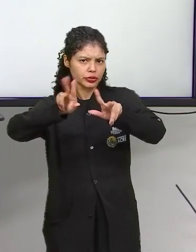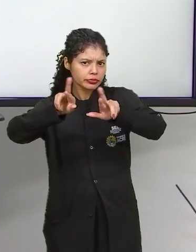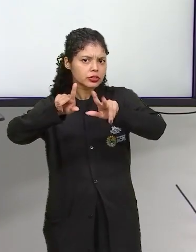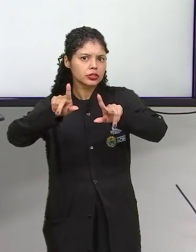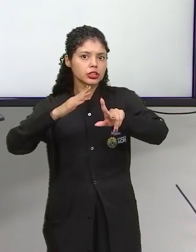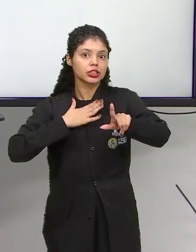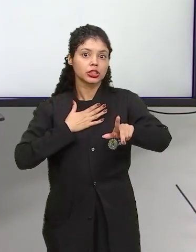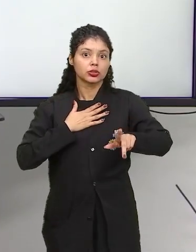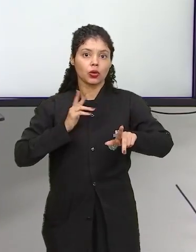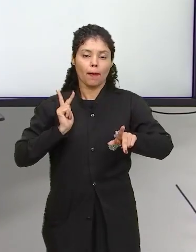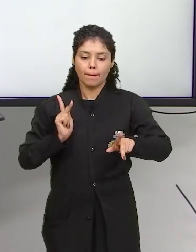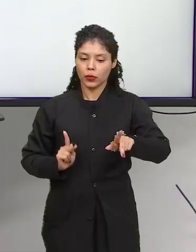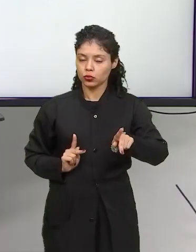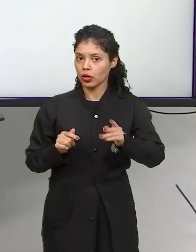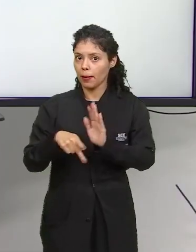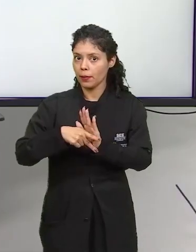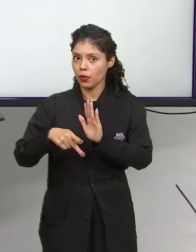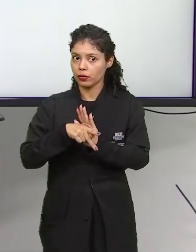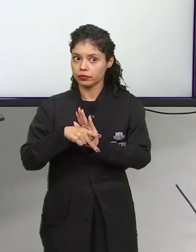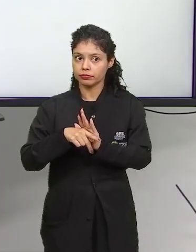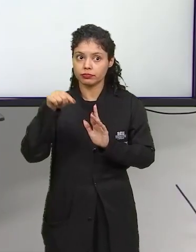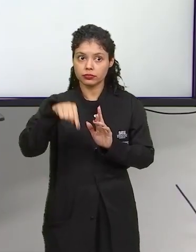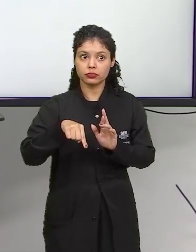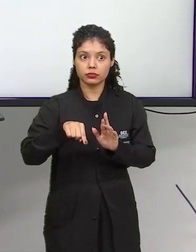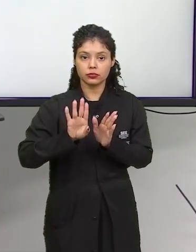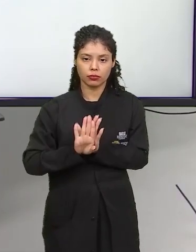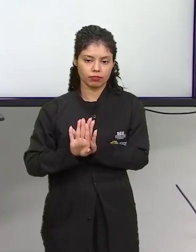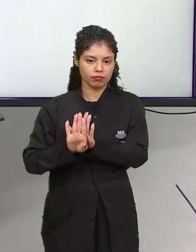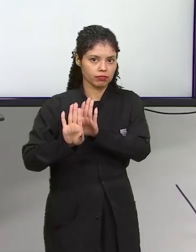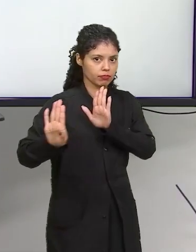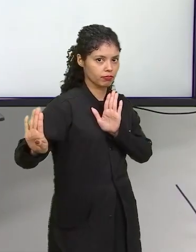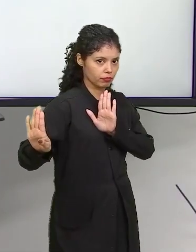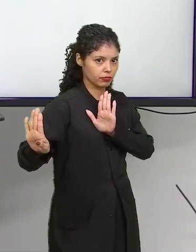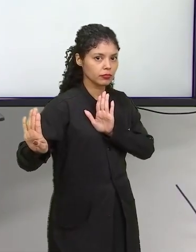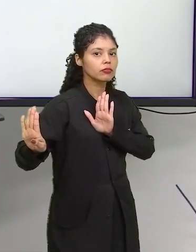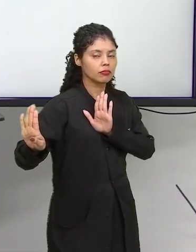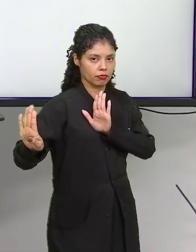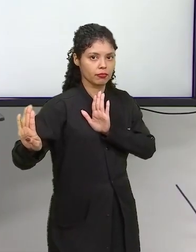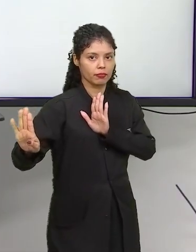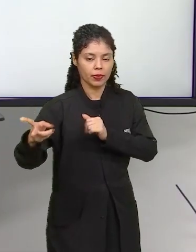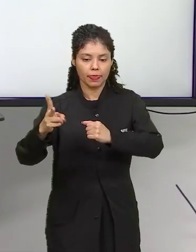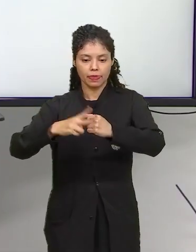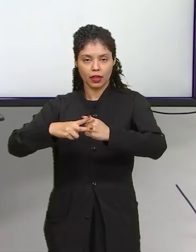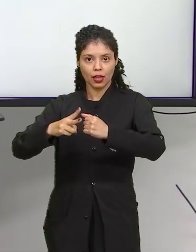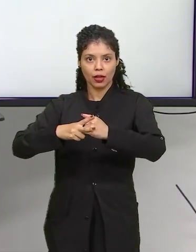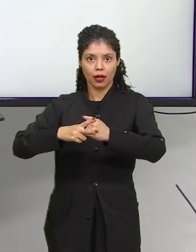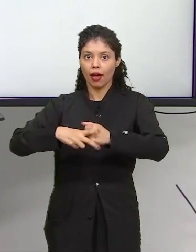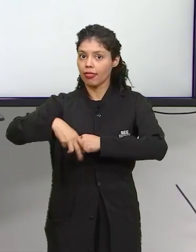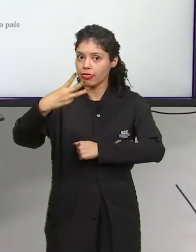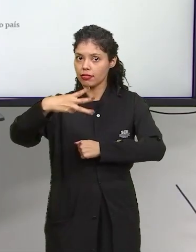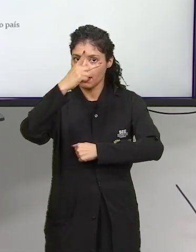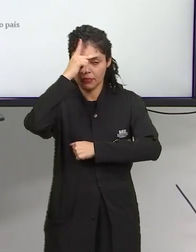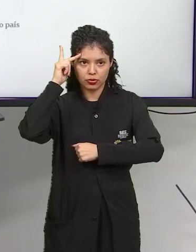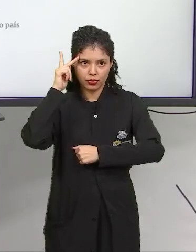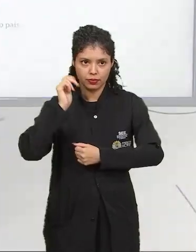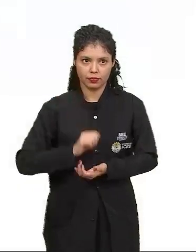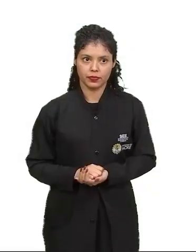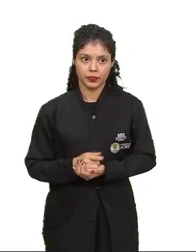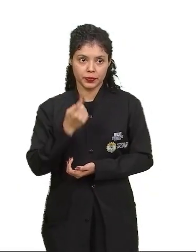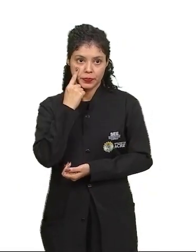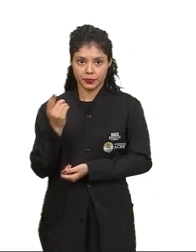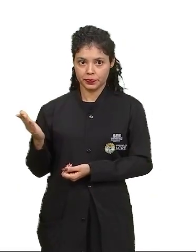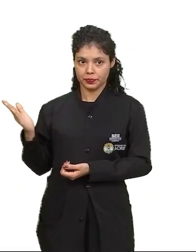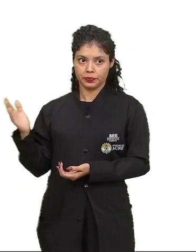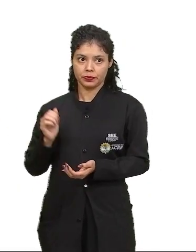em que eu vou me colocar, na referencial eu sou imparcial. Então eu vou ter verbos, por exemplo, na terceira pessoa. Olha